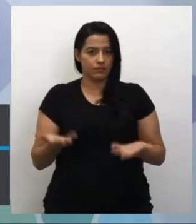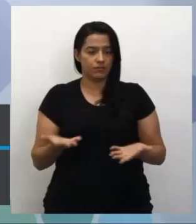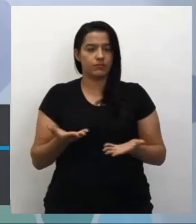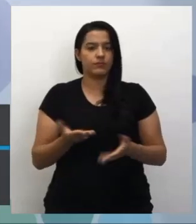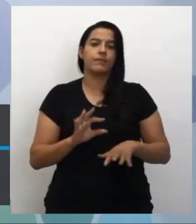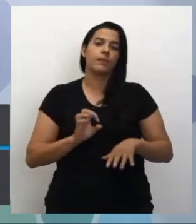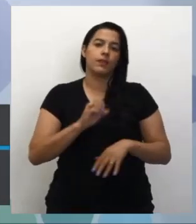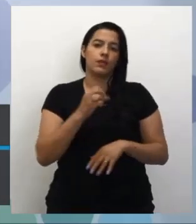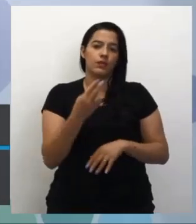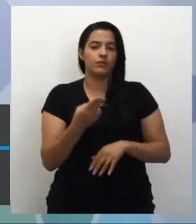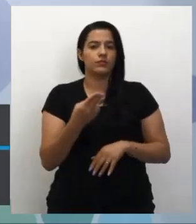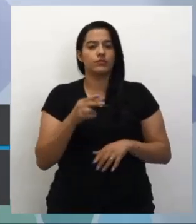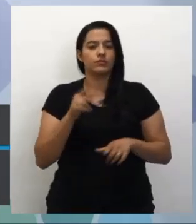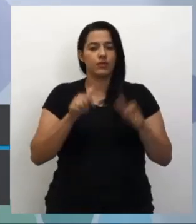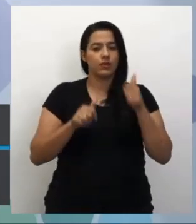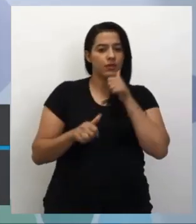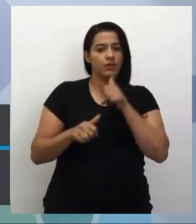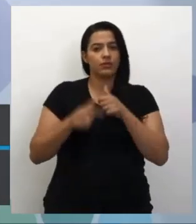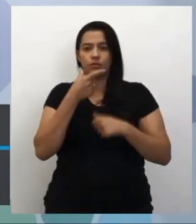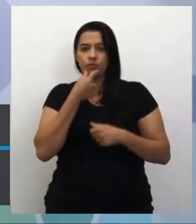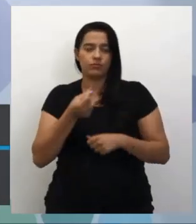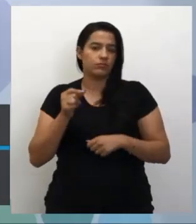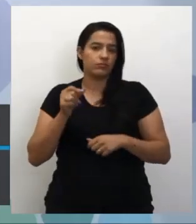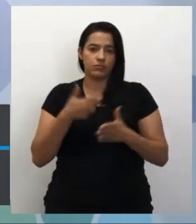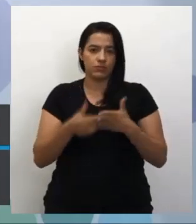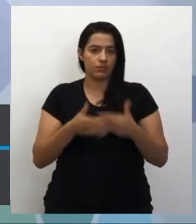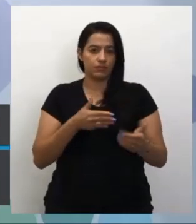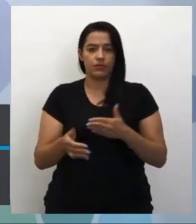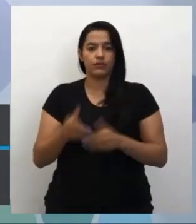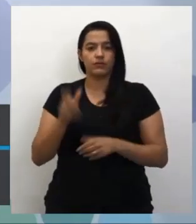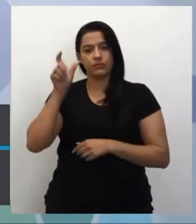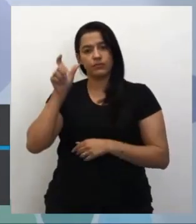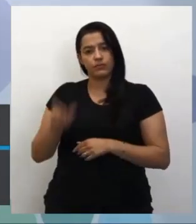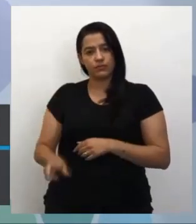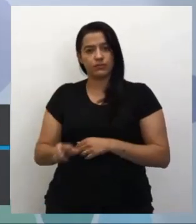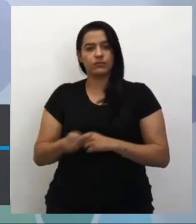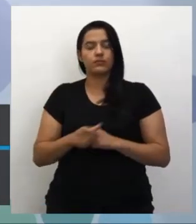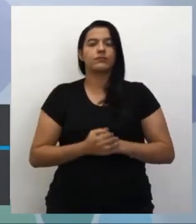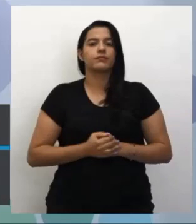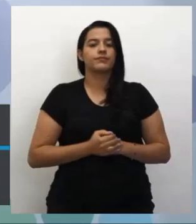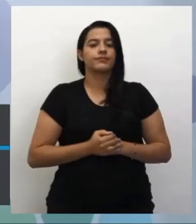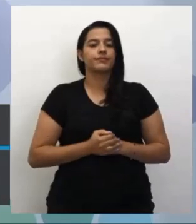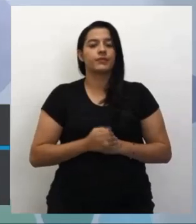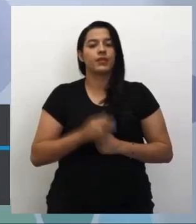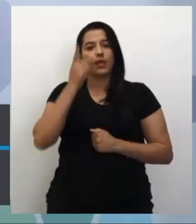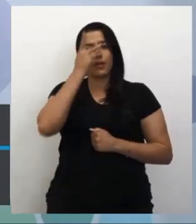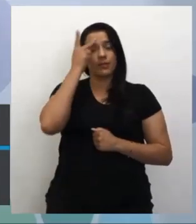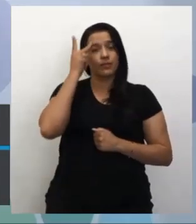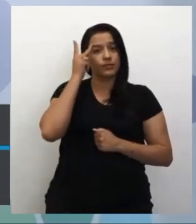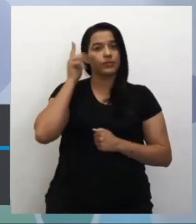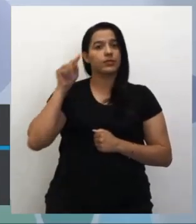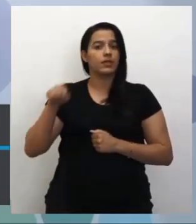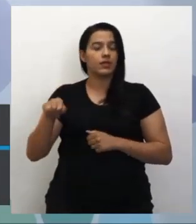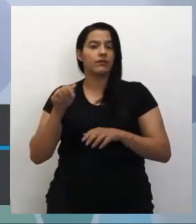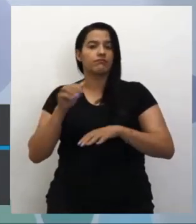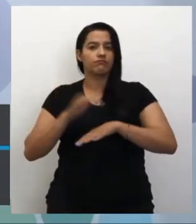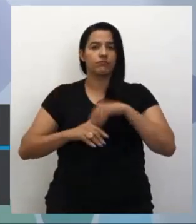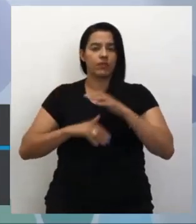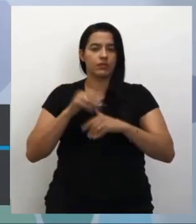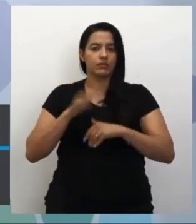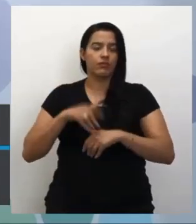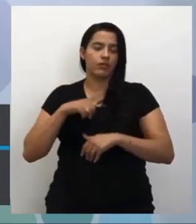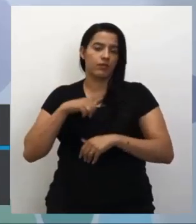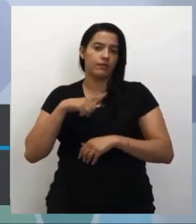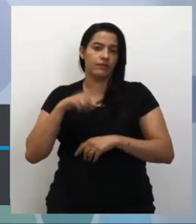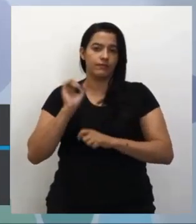de o personagem ou a personagem. Eu prefiro chamar a personagem porque é de persona, né? A personagem, que é a pessoa que age na ação, né? O